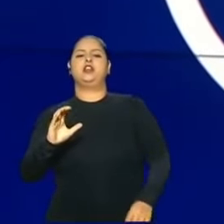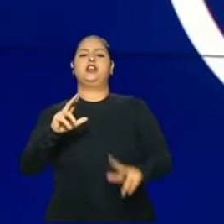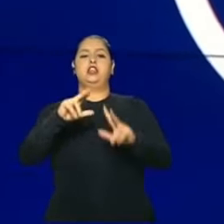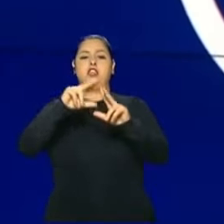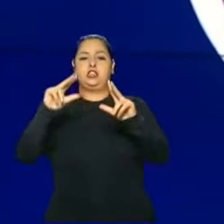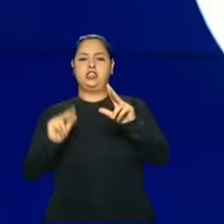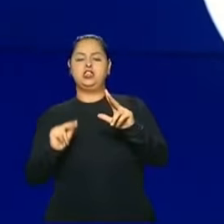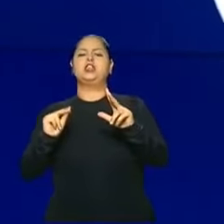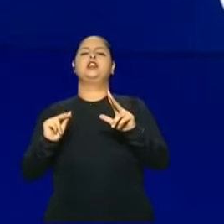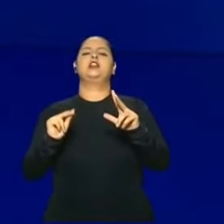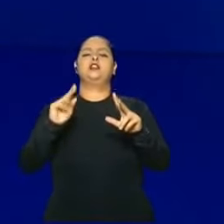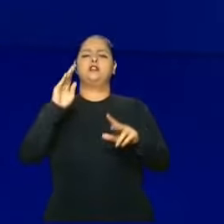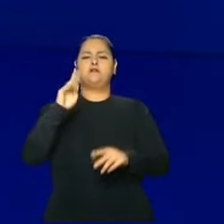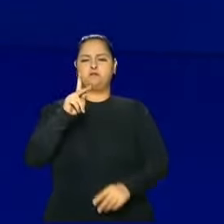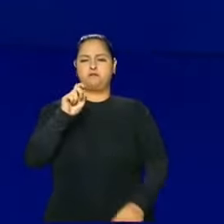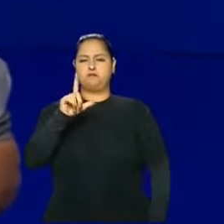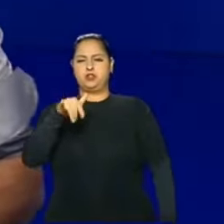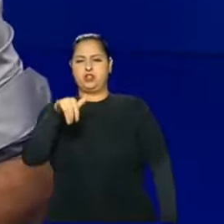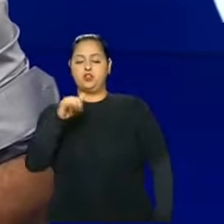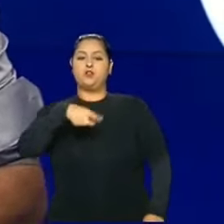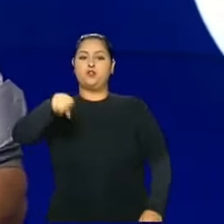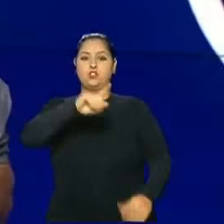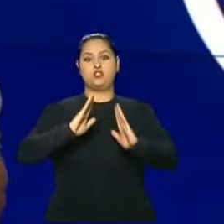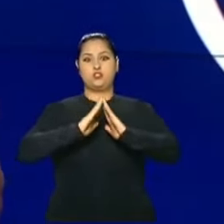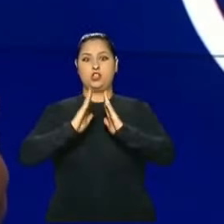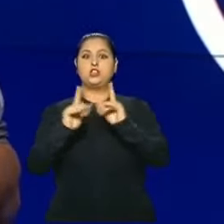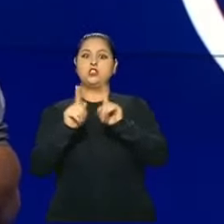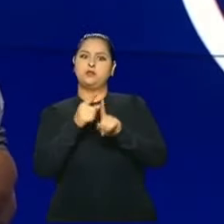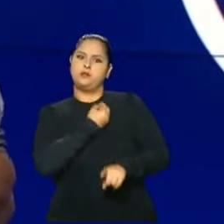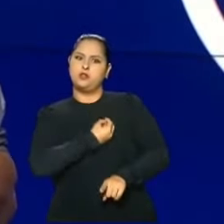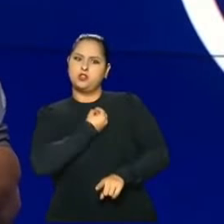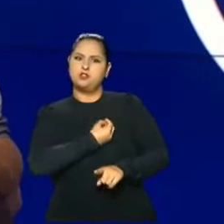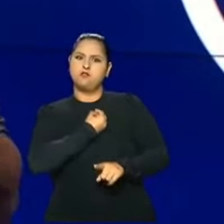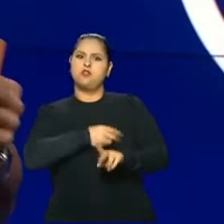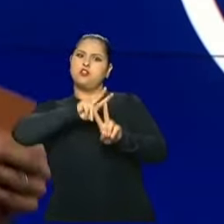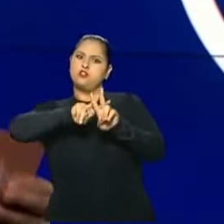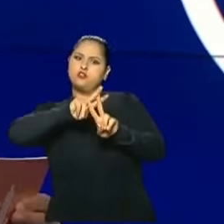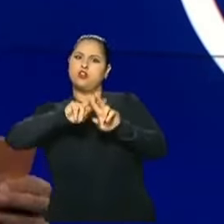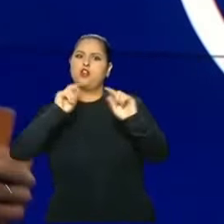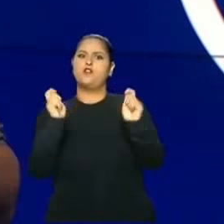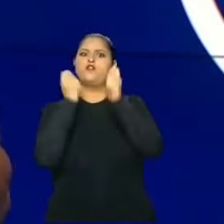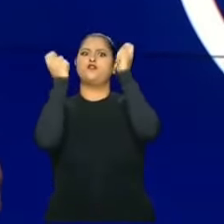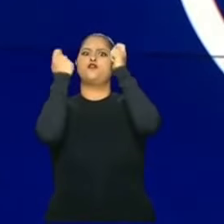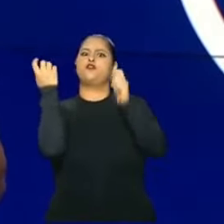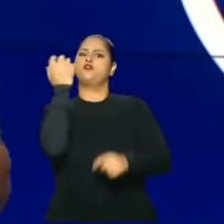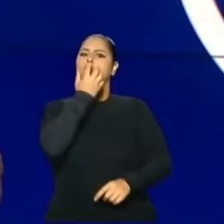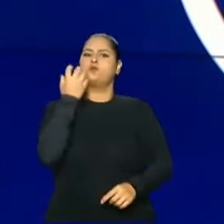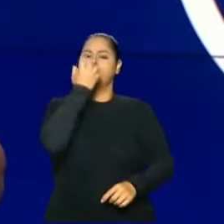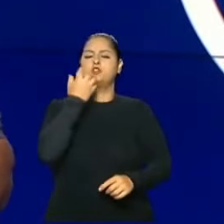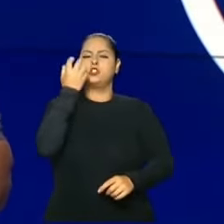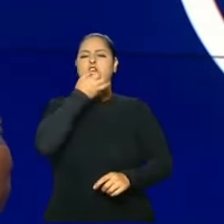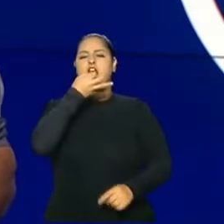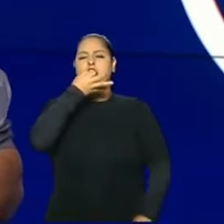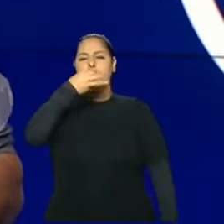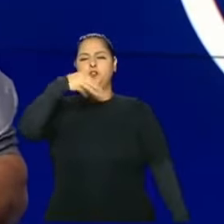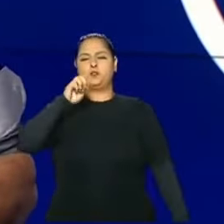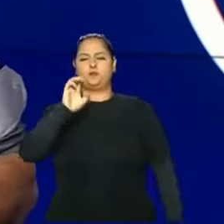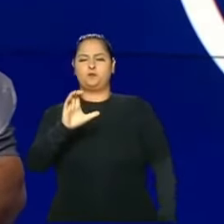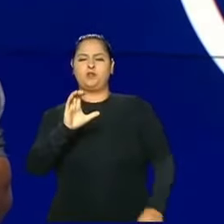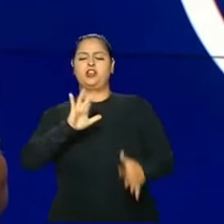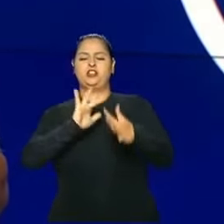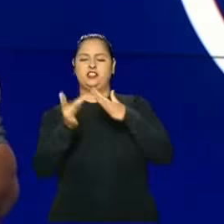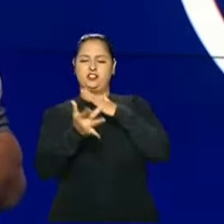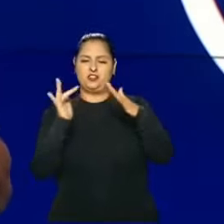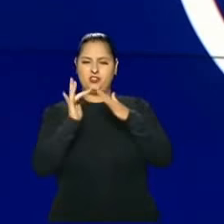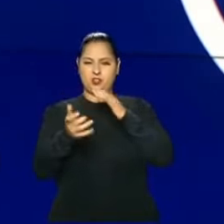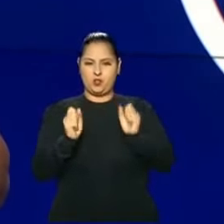gente, hein? Você aí de casa pode participar também, é só colocar a hashtag Festival de Música Rádio MEC nas redes sociais, tá certo? E